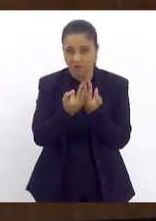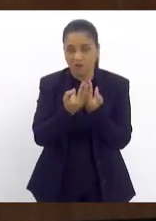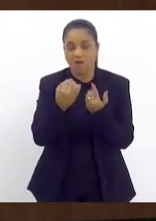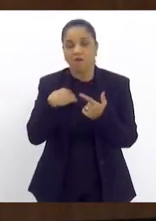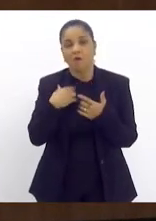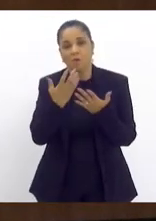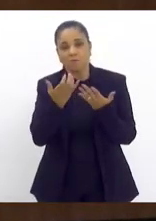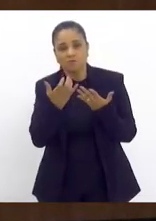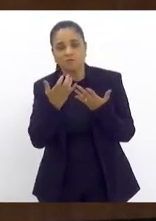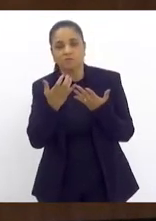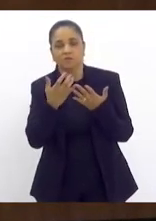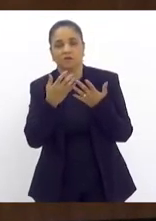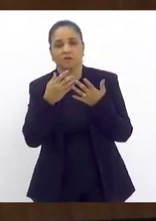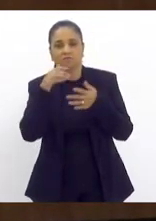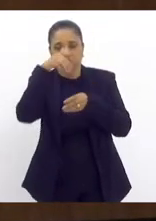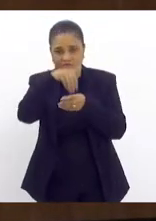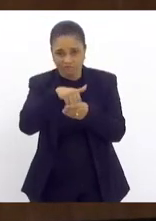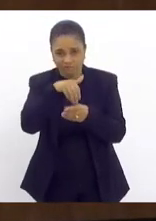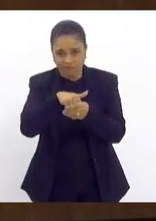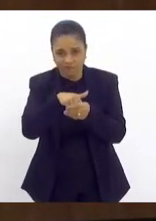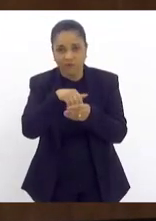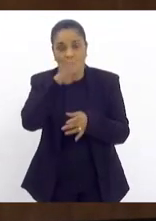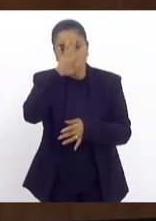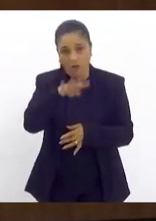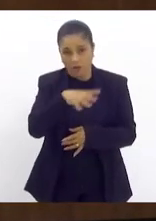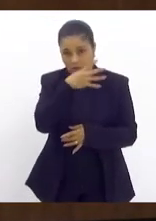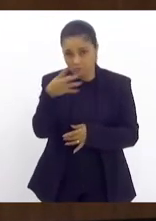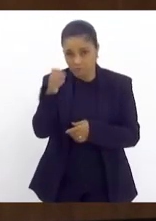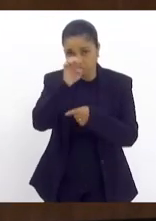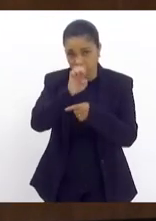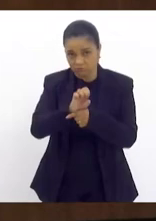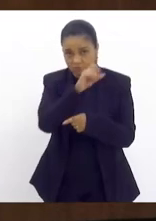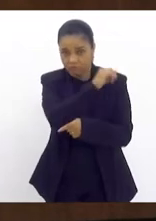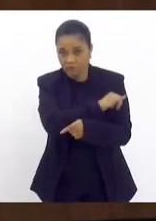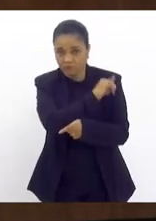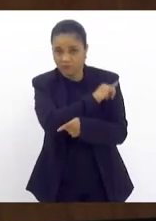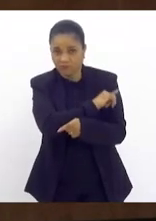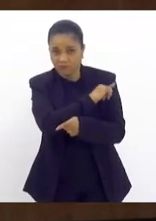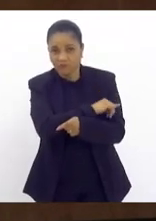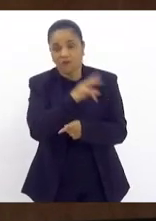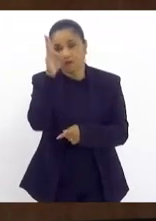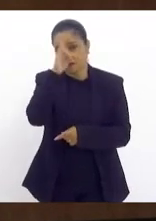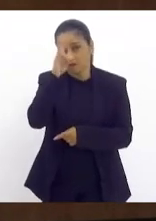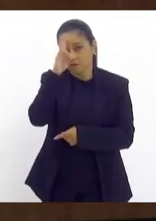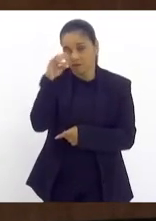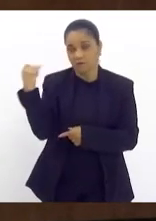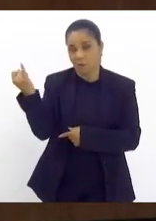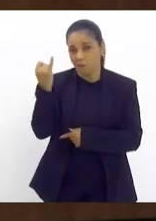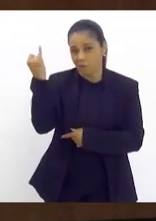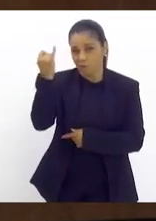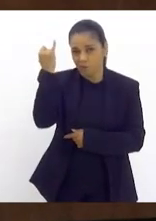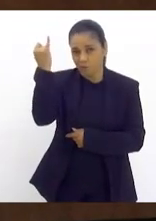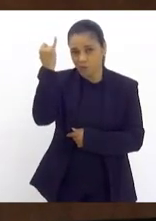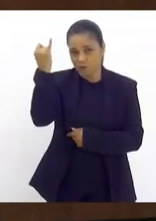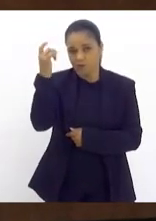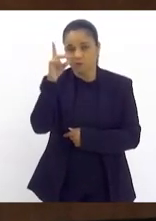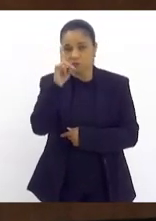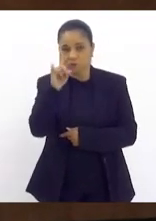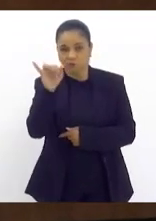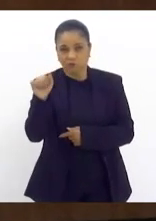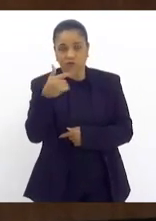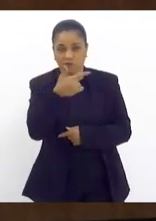voto, exatamente no calendário oficial do Rio de Janeiro, e aí lembrando a importância do dia 25